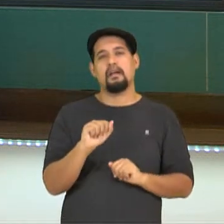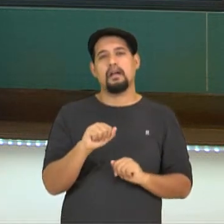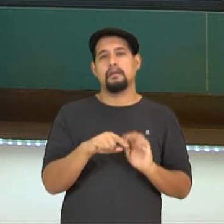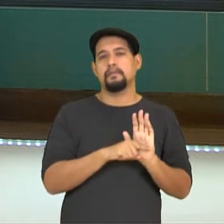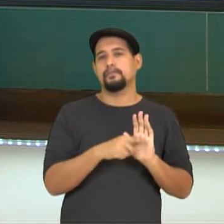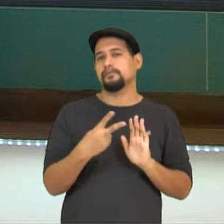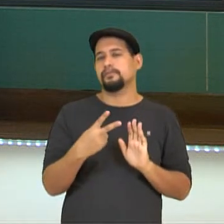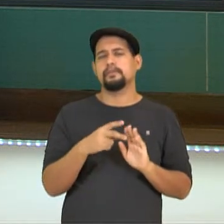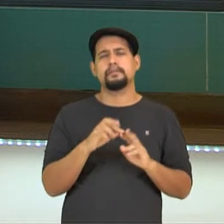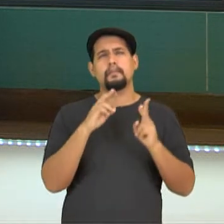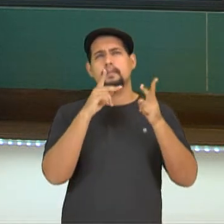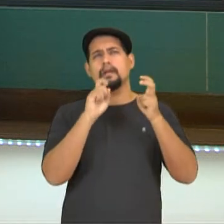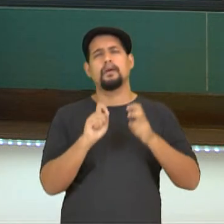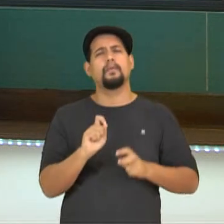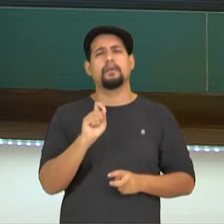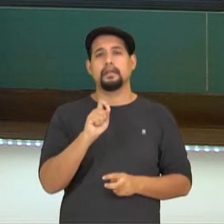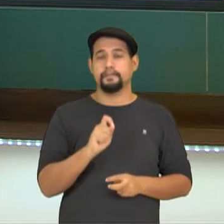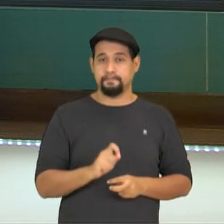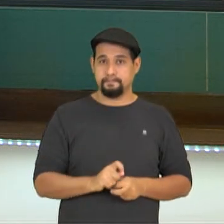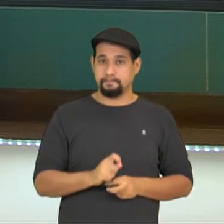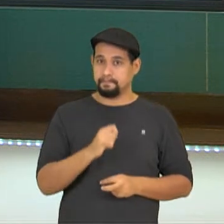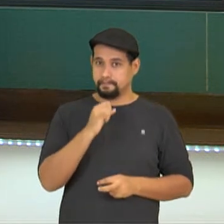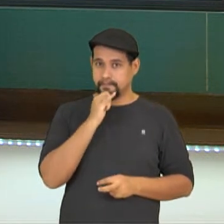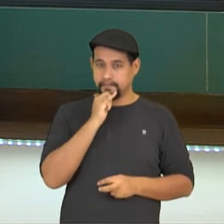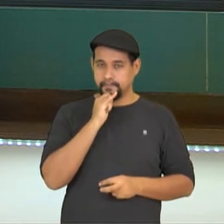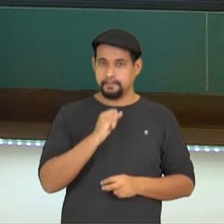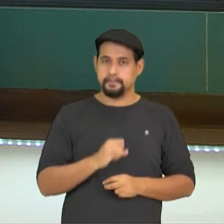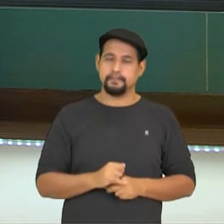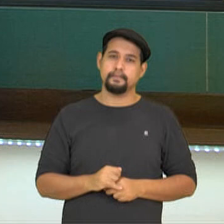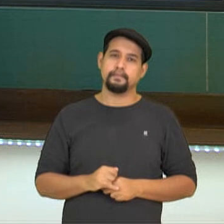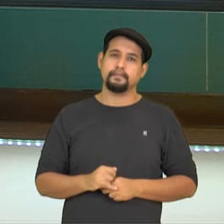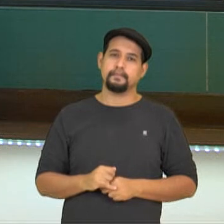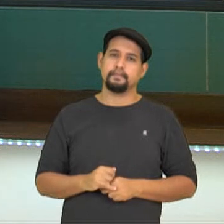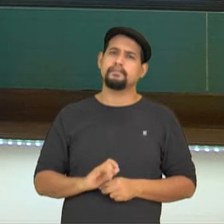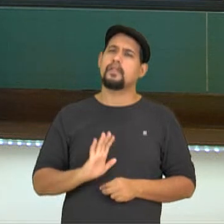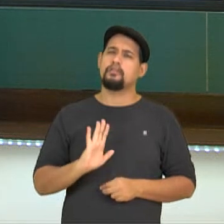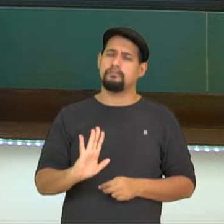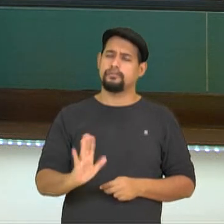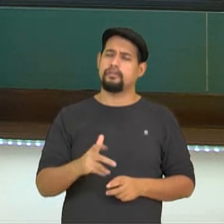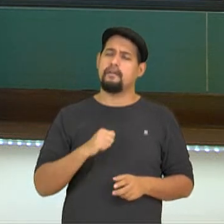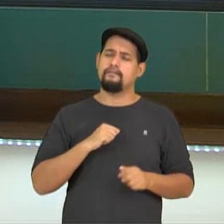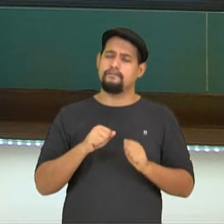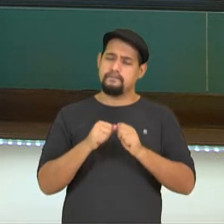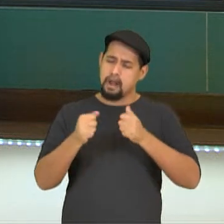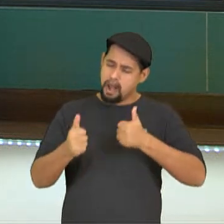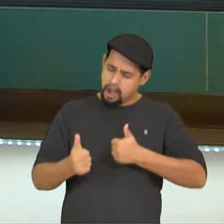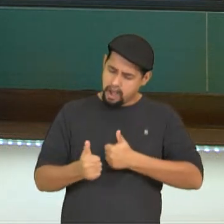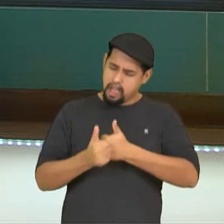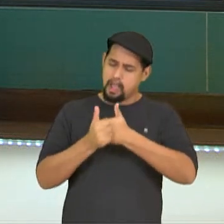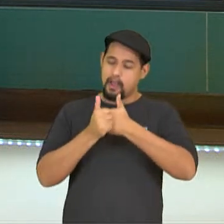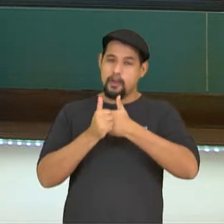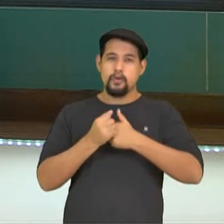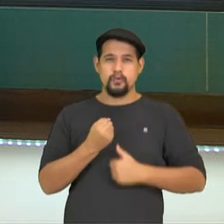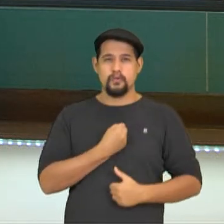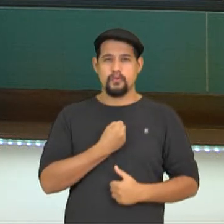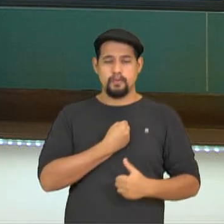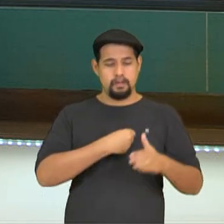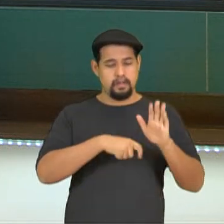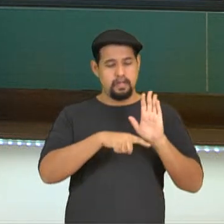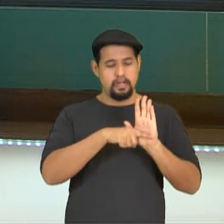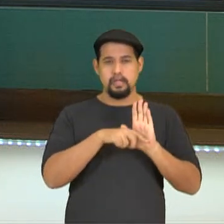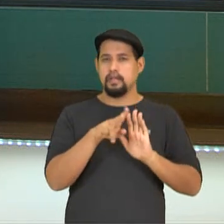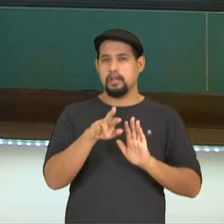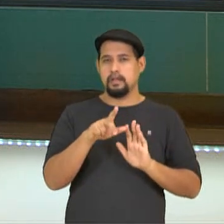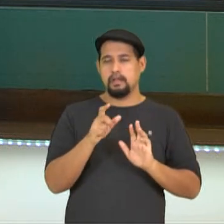menos 5, o que você percebeu? Que quanto, né, eu faço aqui uma aproximação desse número, no caso dos números negativos, conforme eu